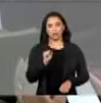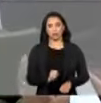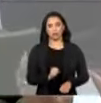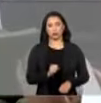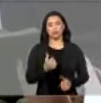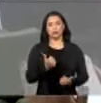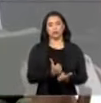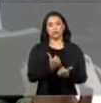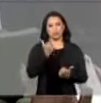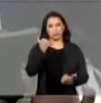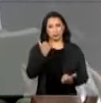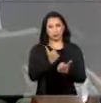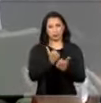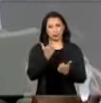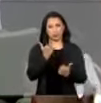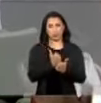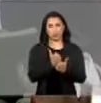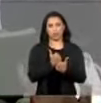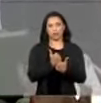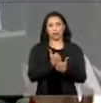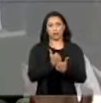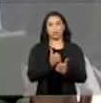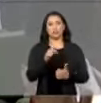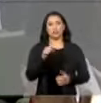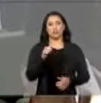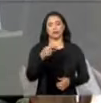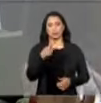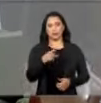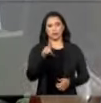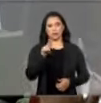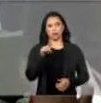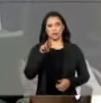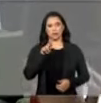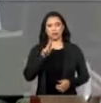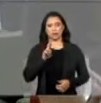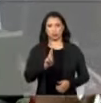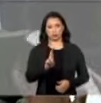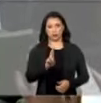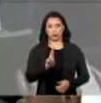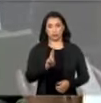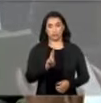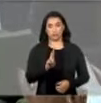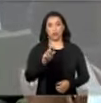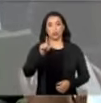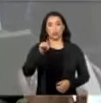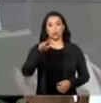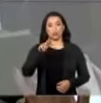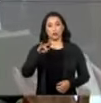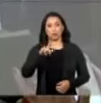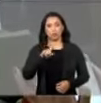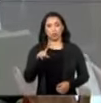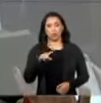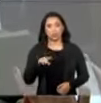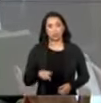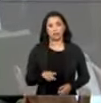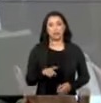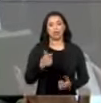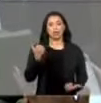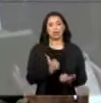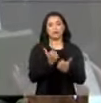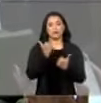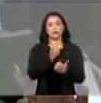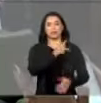República, ministro André Mendonça, advogado-geral da União, doutor Luiz Viana Queiroz, vice-presidente da Ordem dos Advogados